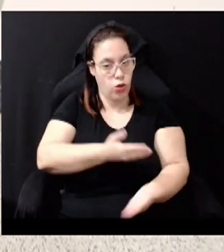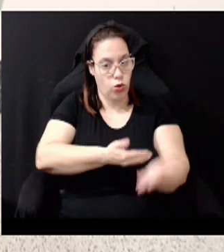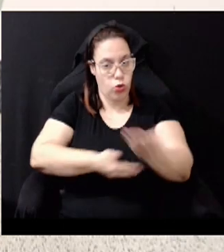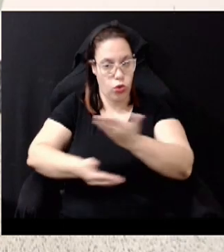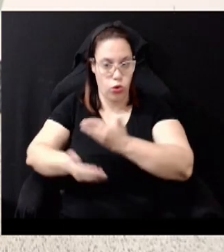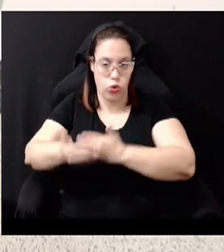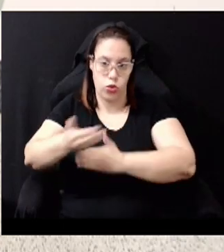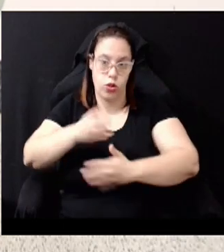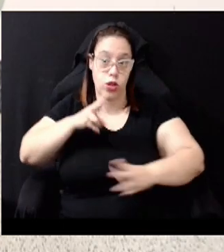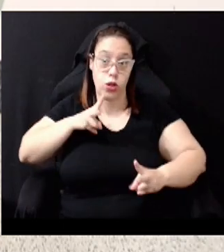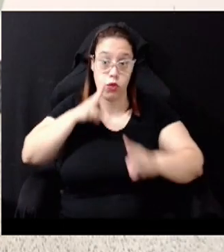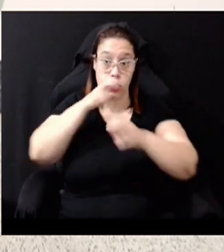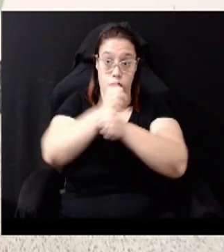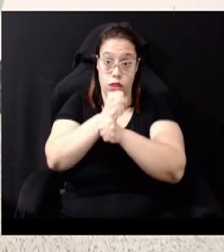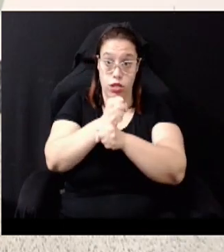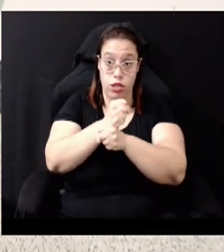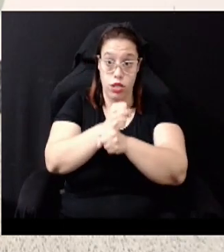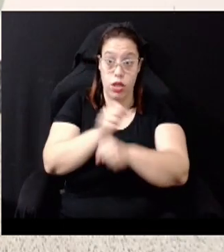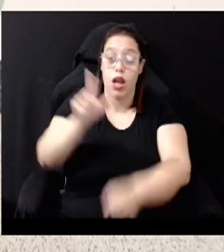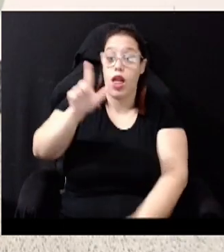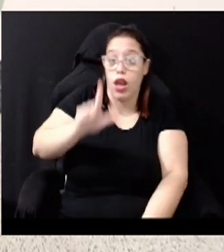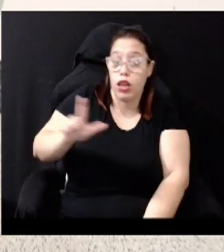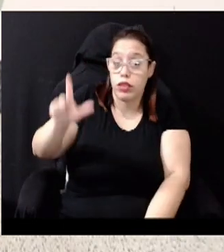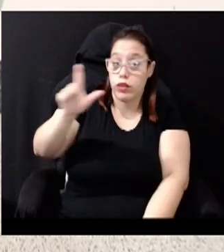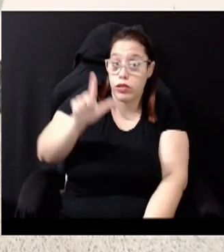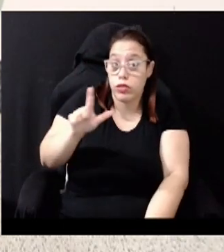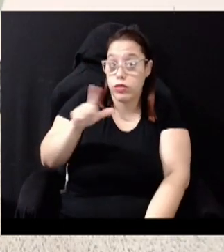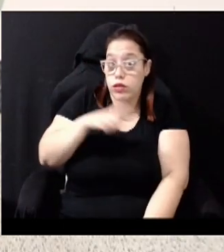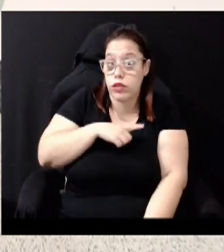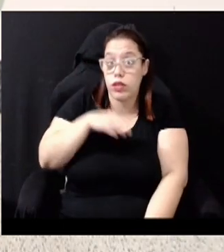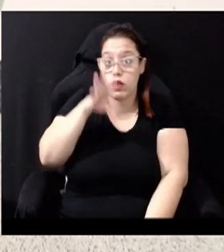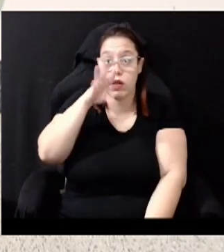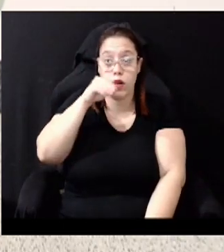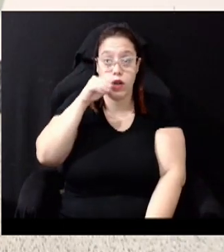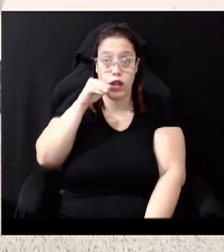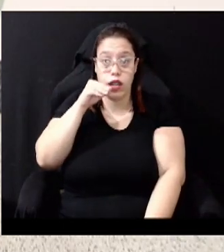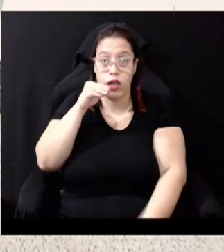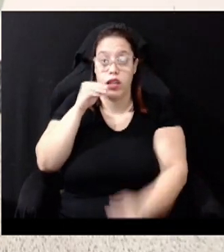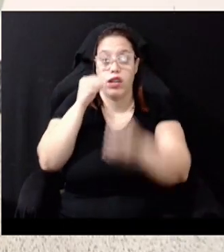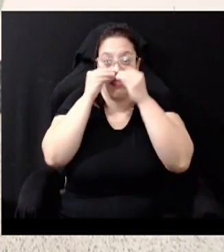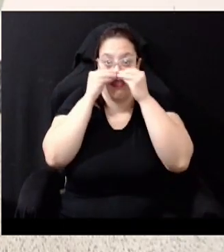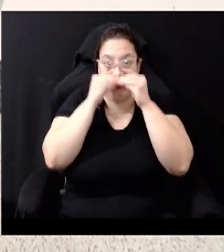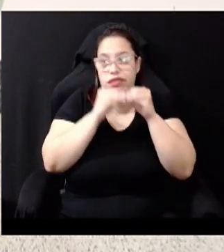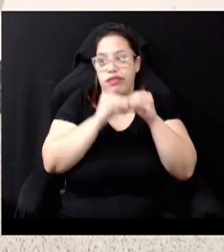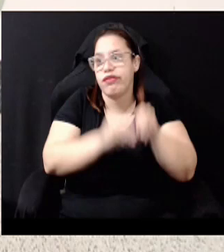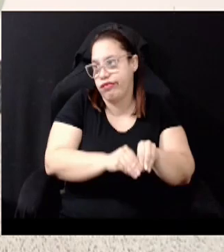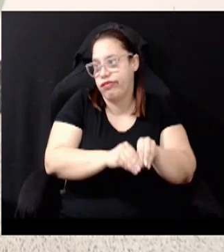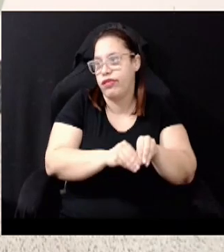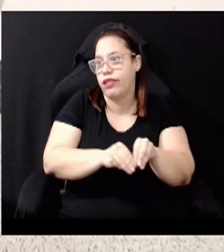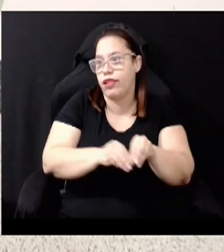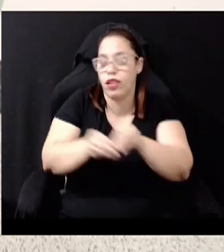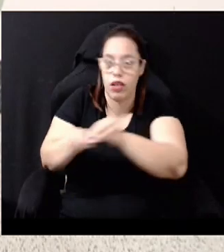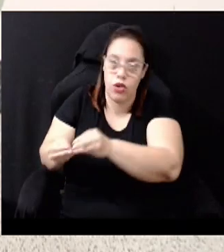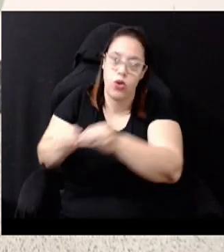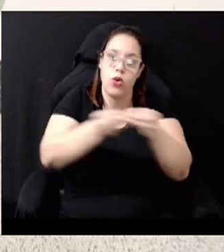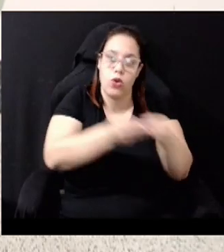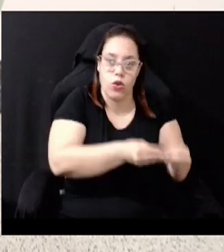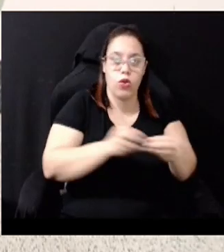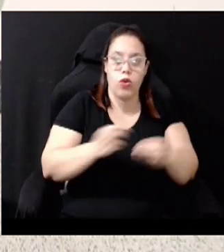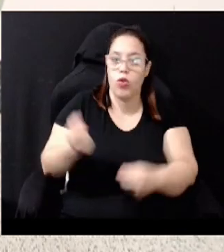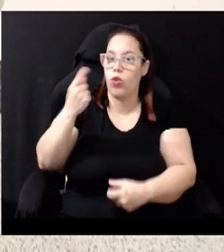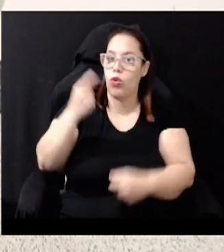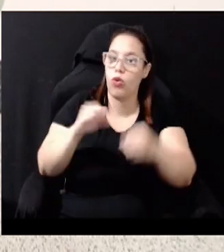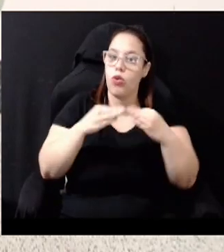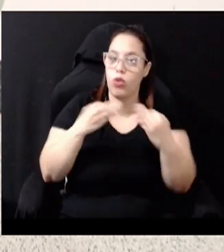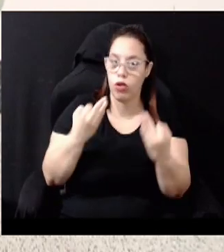fortalece. É lógico que tivemos adolescentes que insistiram, que trouxeram, né, uma ou outra família que questiona, mas a